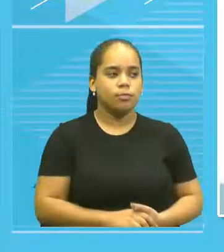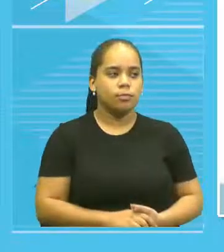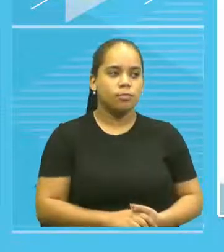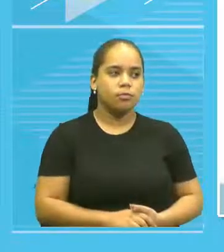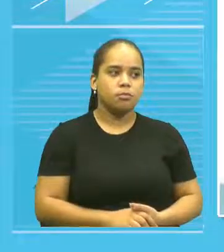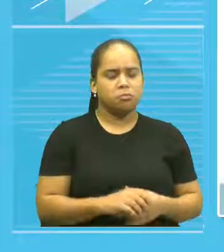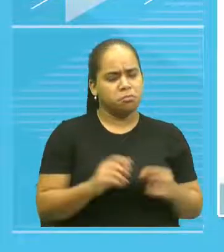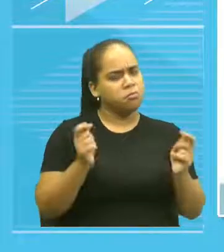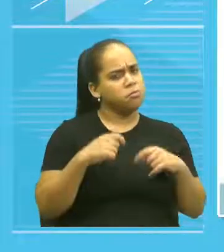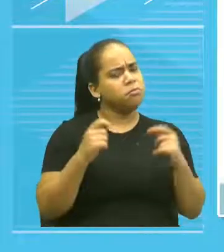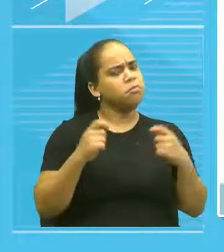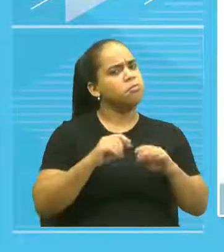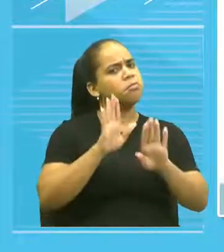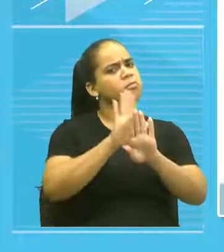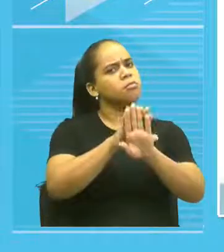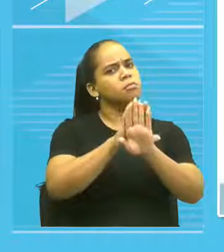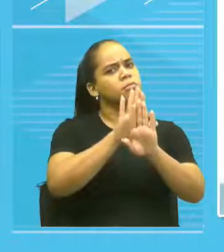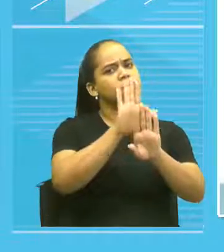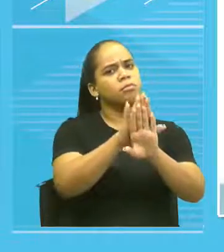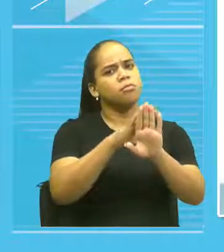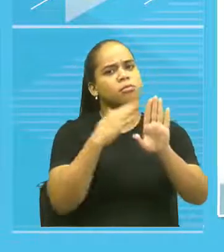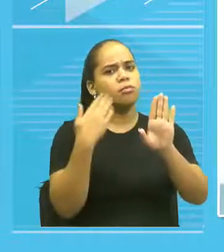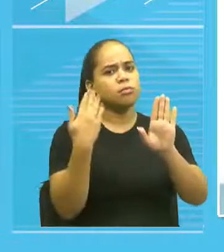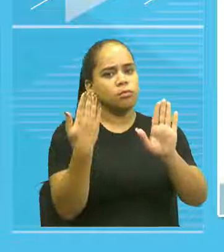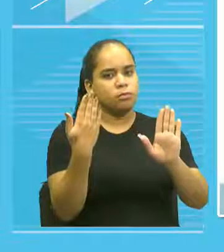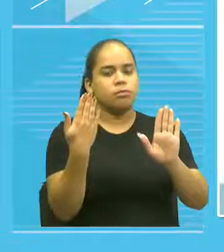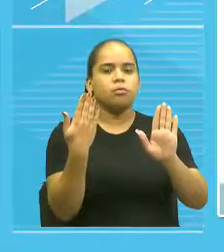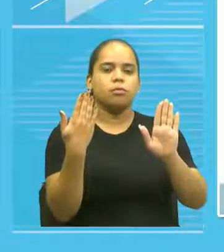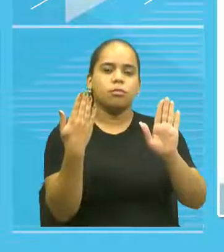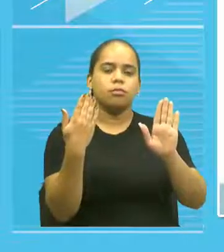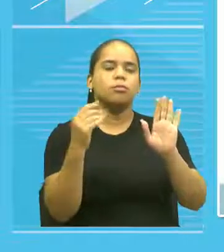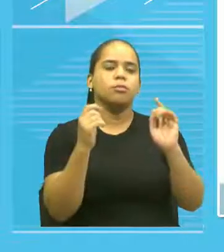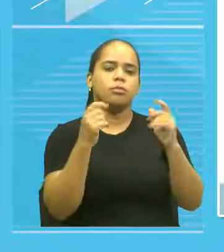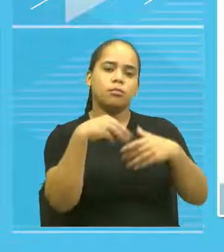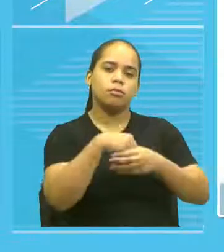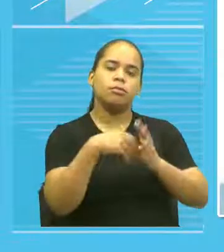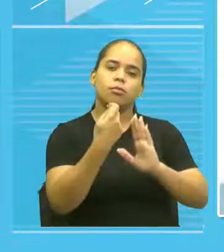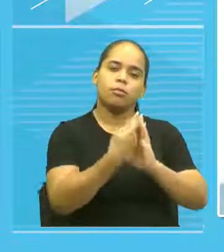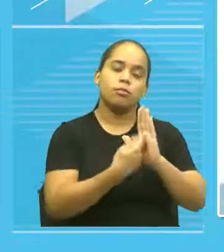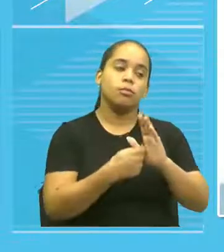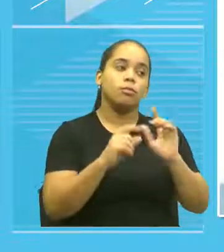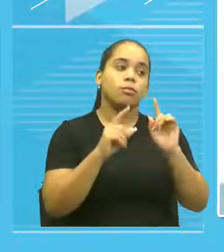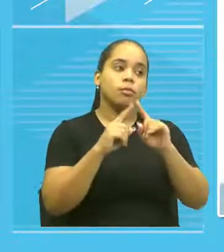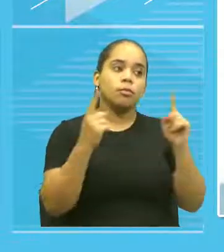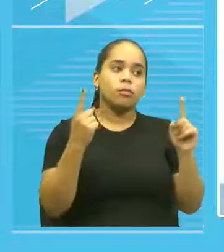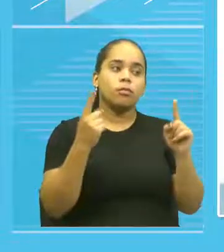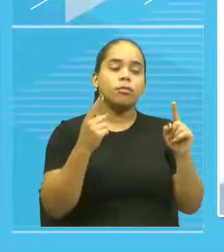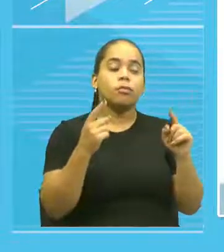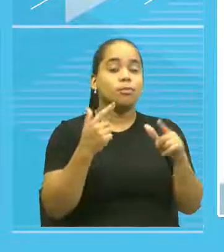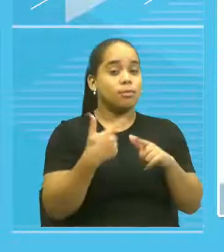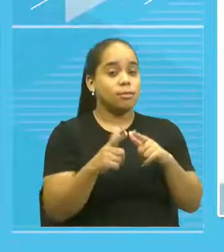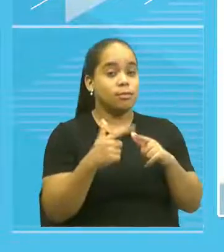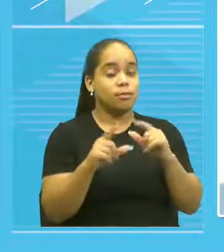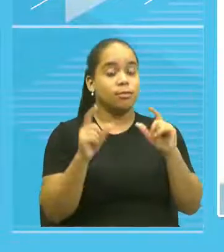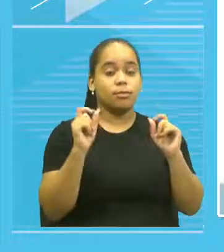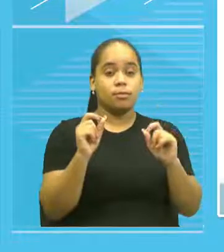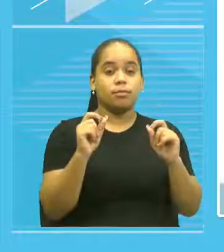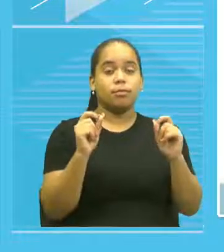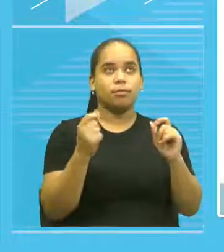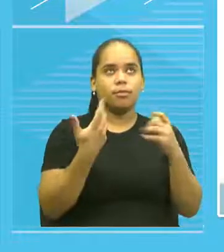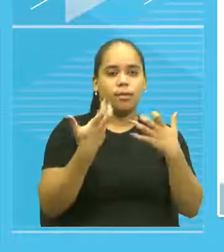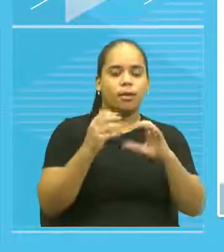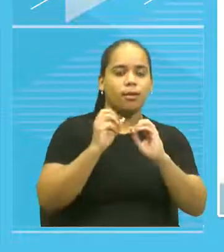e dá para usar uma antítese na redação problema é que eu quero dar aula e ao mesmo tempo que era pensar em situações de